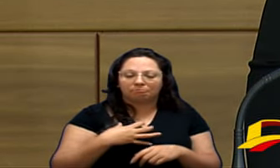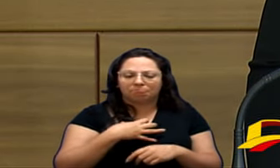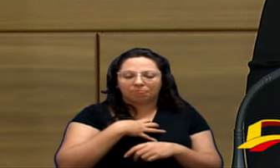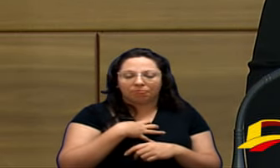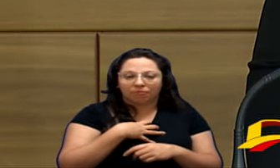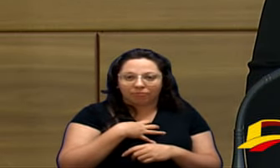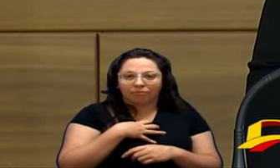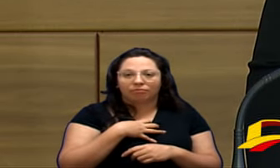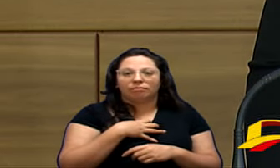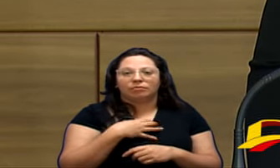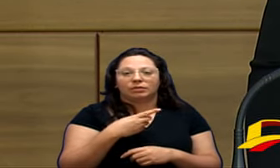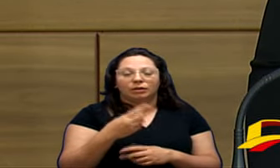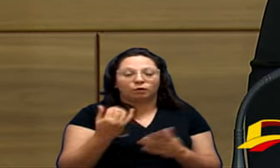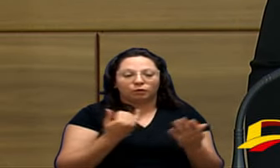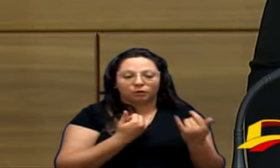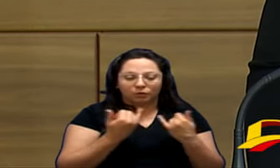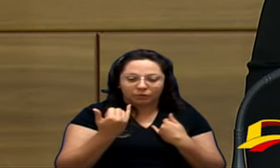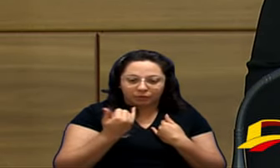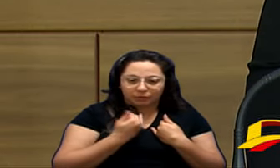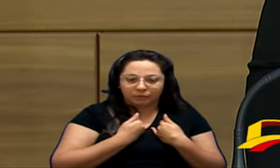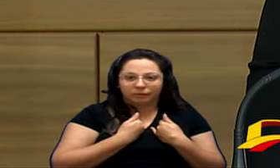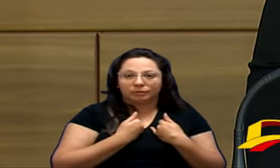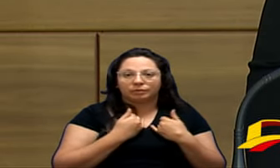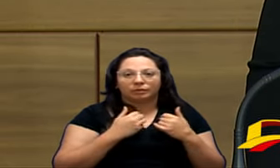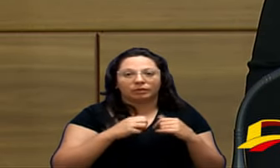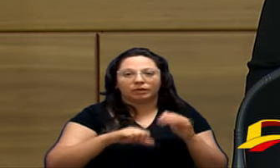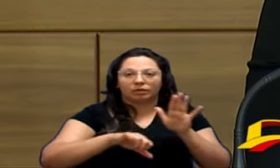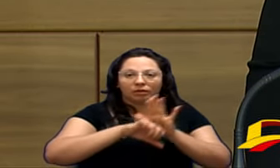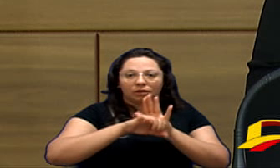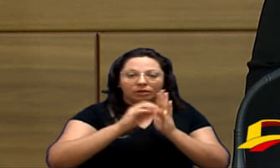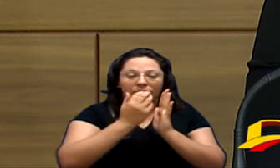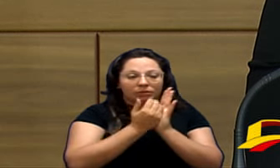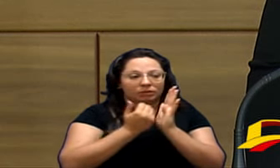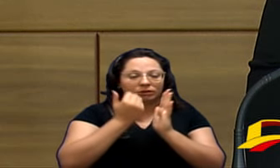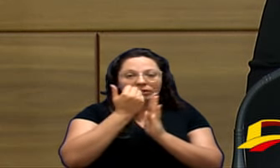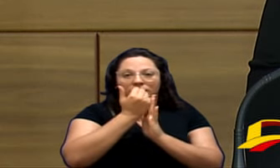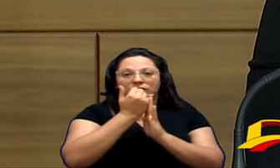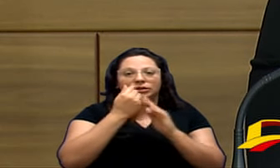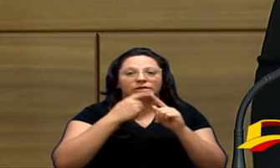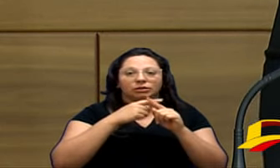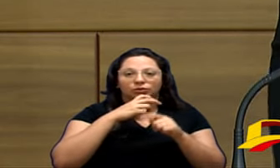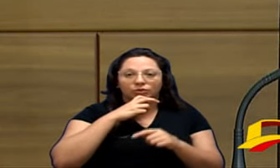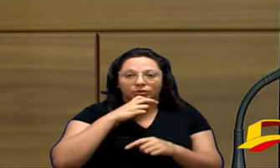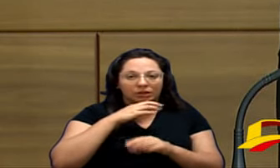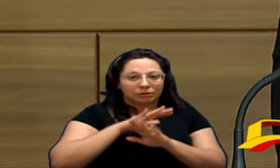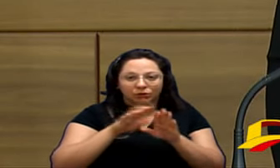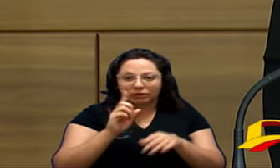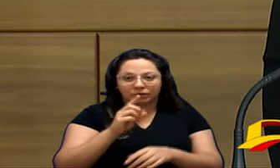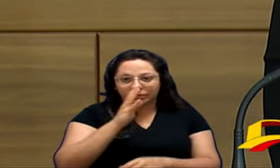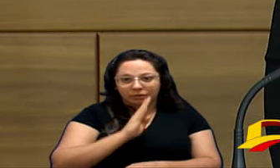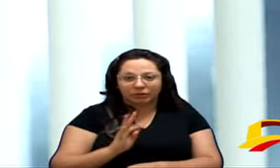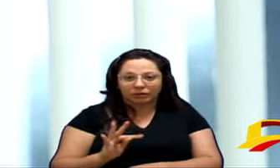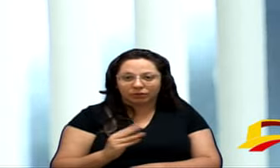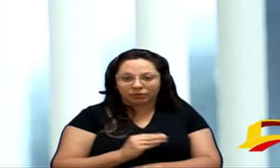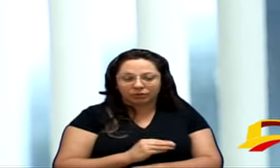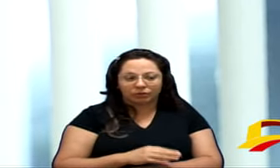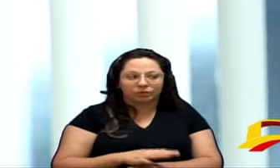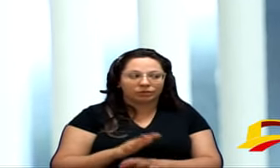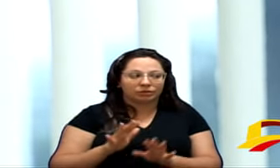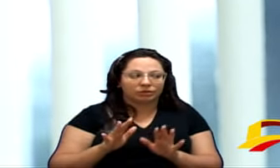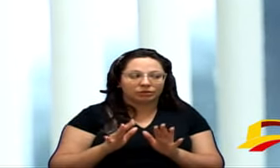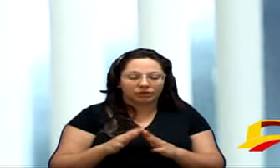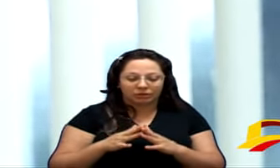essa essa informação da da da crescente criminalidade não só em Sorocaba em todo o Brasil não então secretário